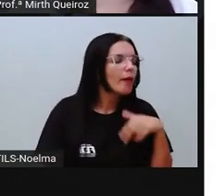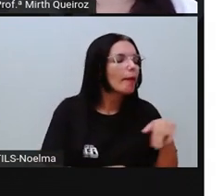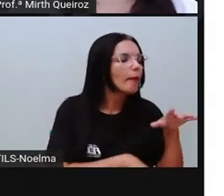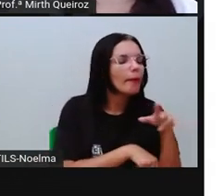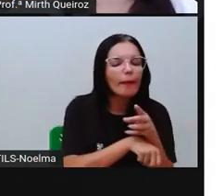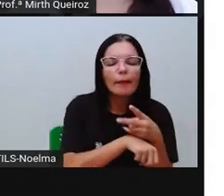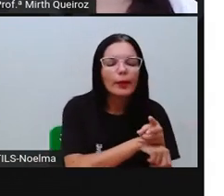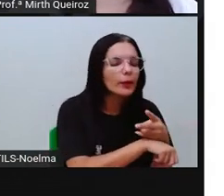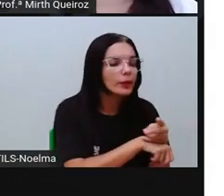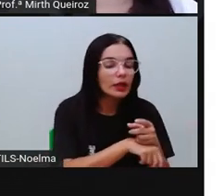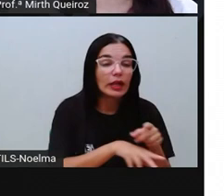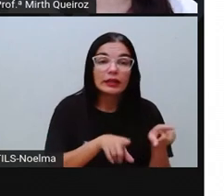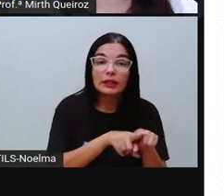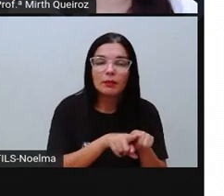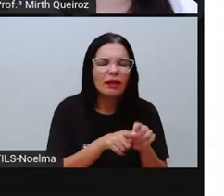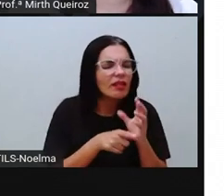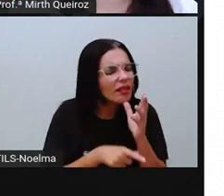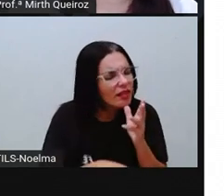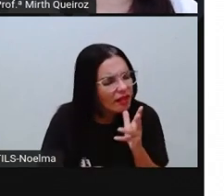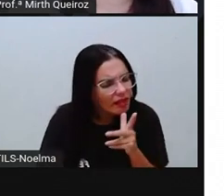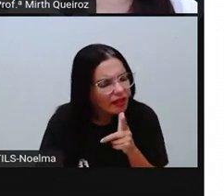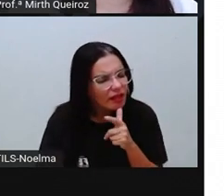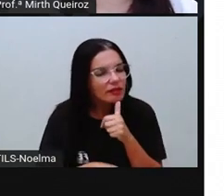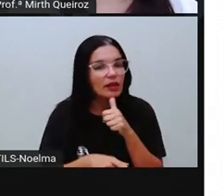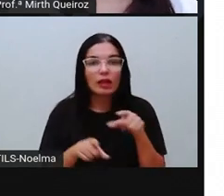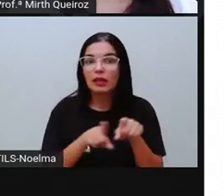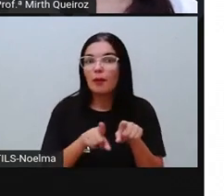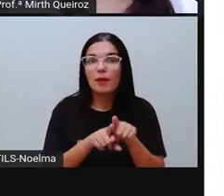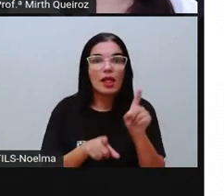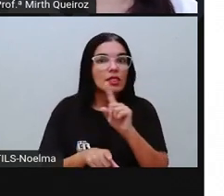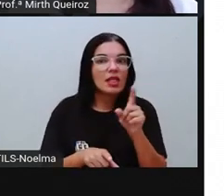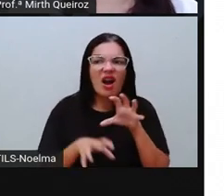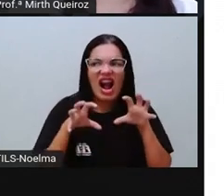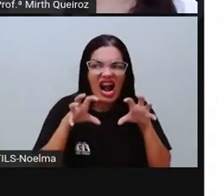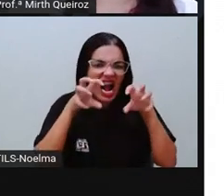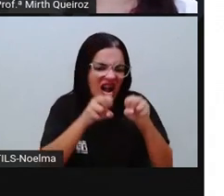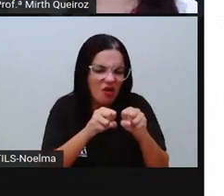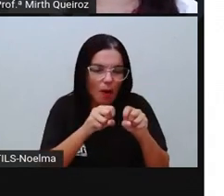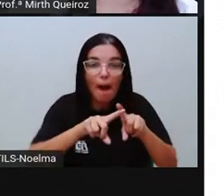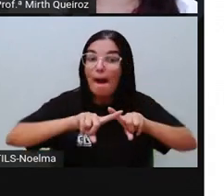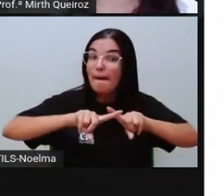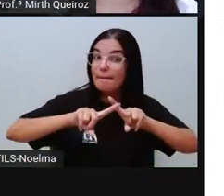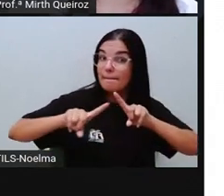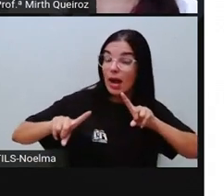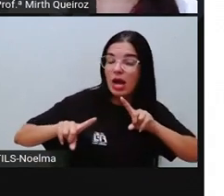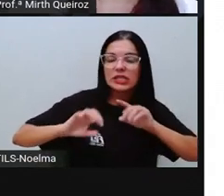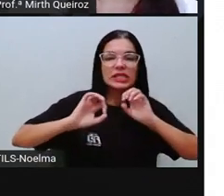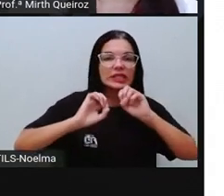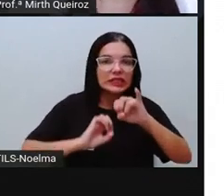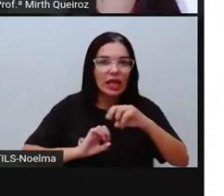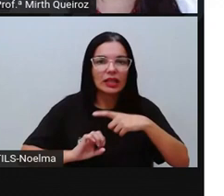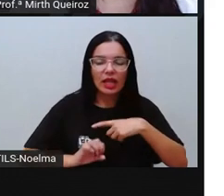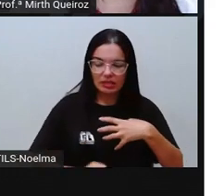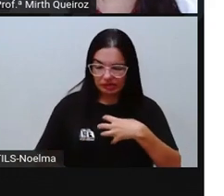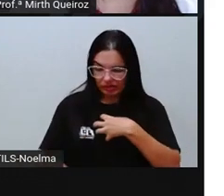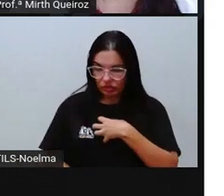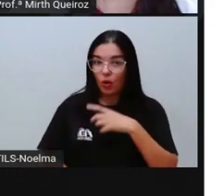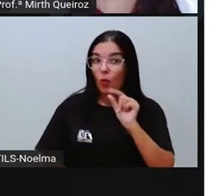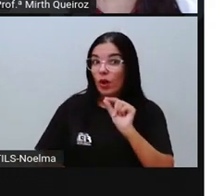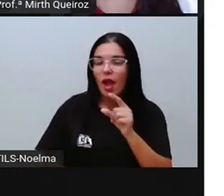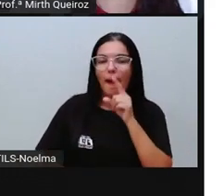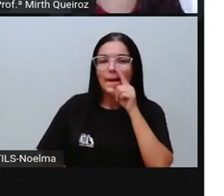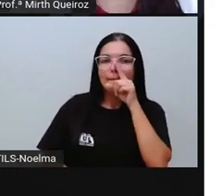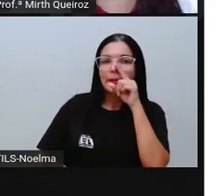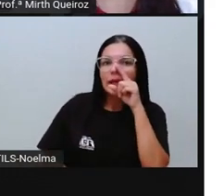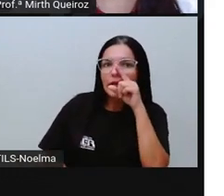lentos quanto aos seus movimentos e nem são agressivos, né? No entanto, quando eles se sentem ameaçados, eles acabam